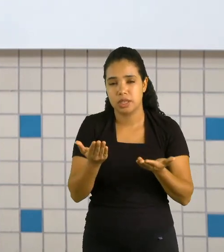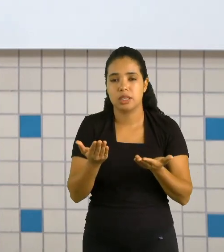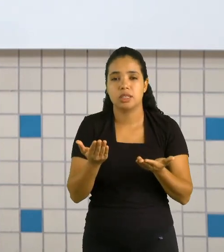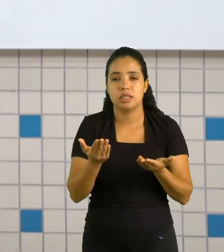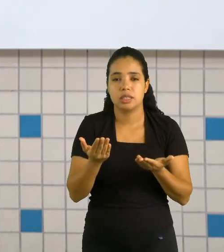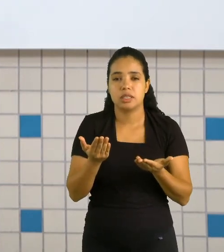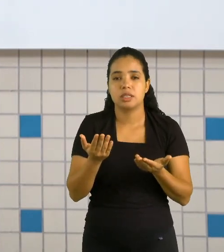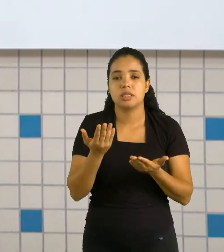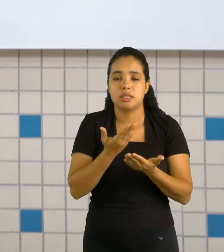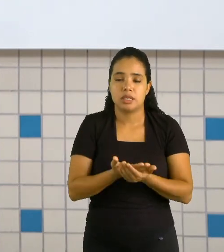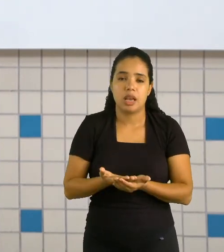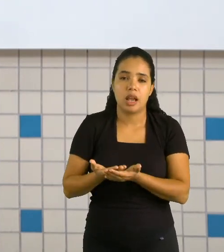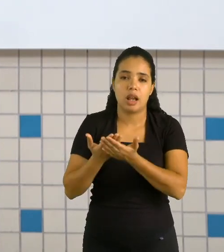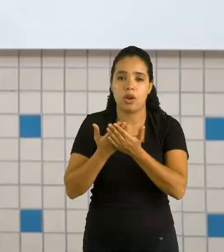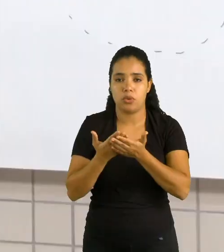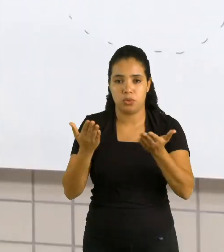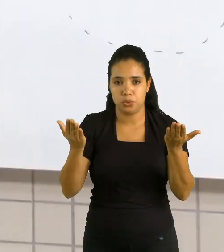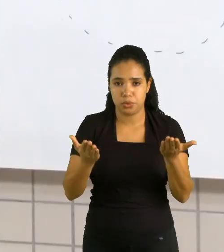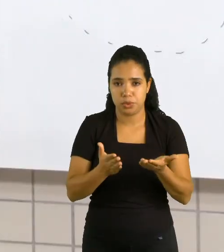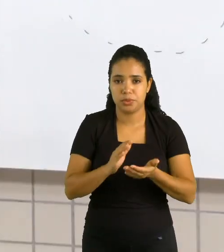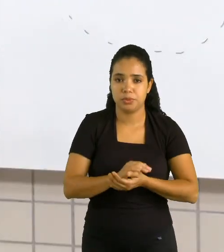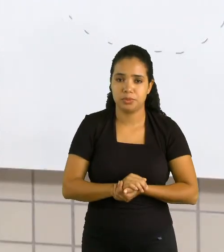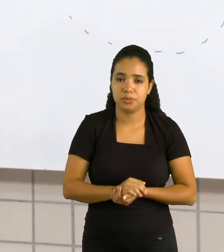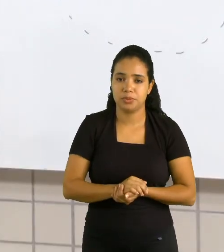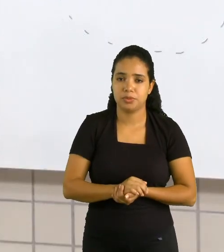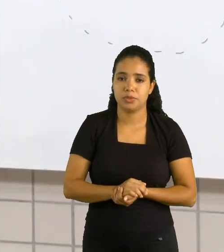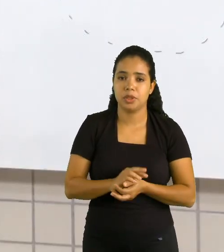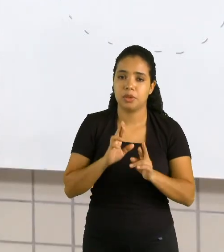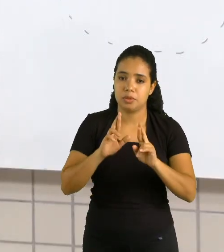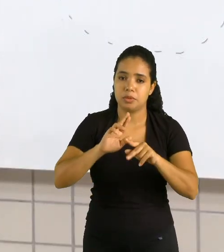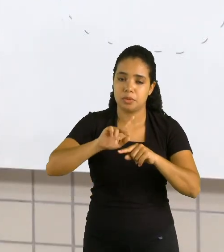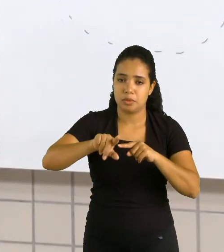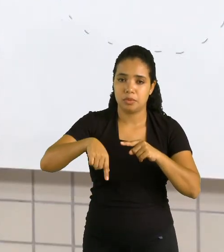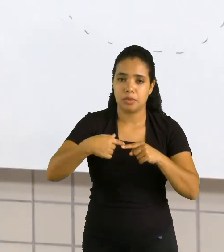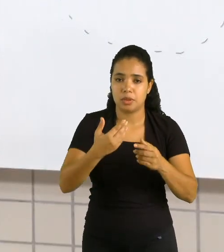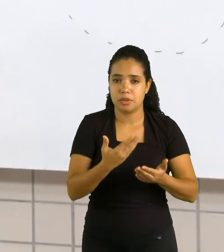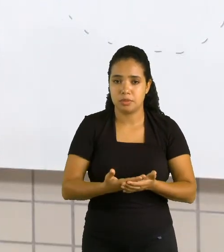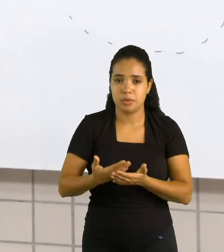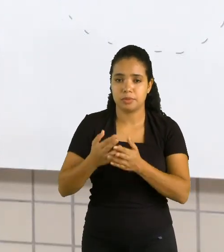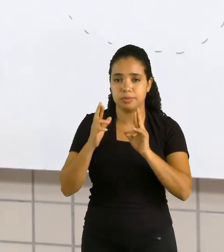e as aulas que nós tivemos aqui. Então eu aguardo vocês na próxima aula, que nós